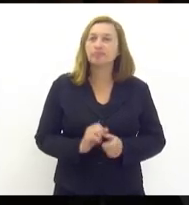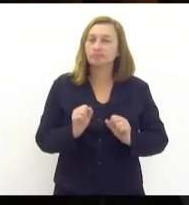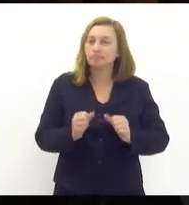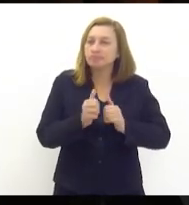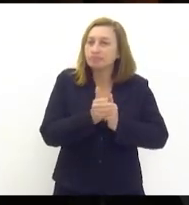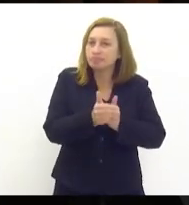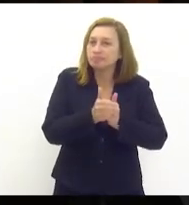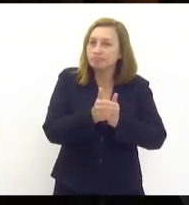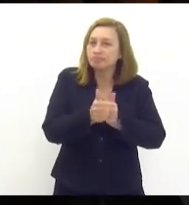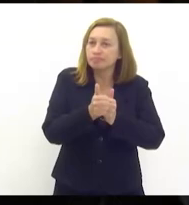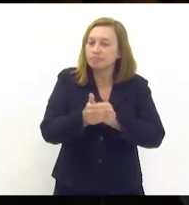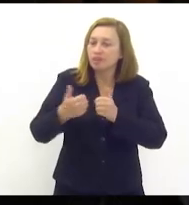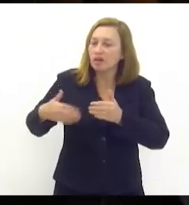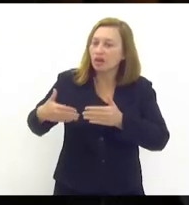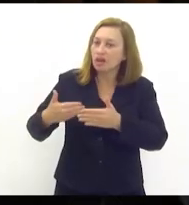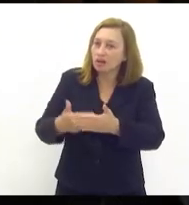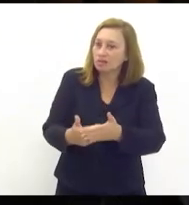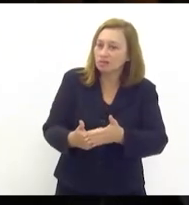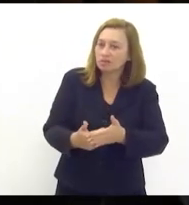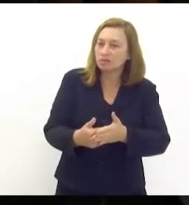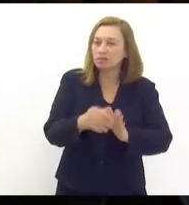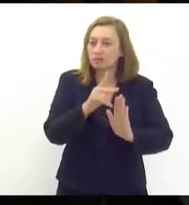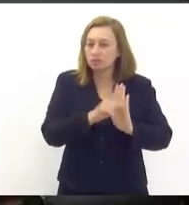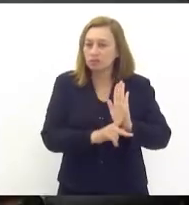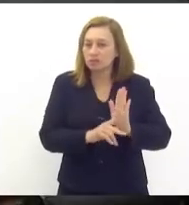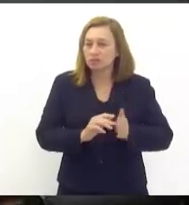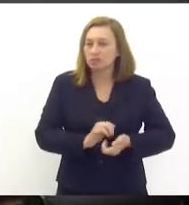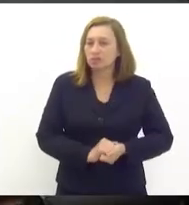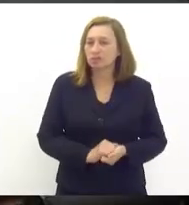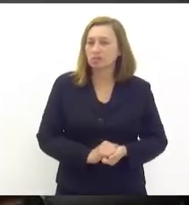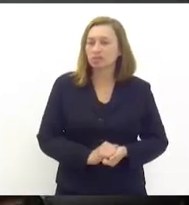seguir ao longo da tramitação do projeto